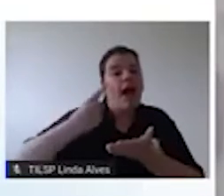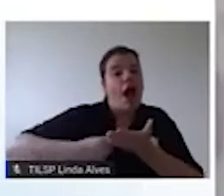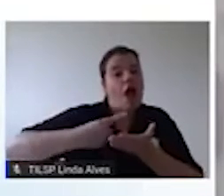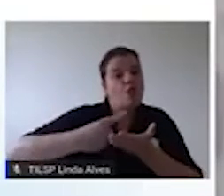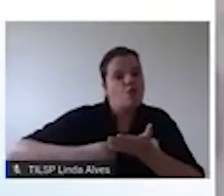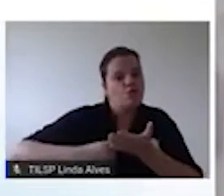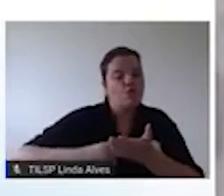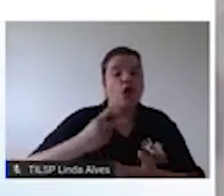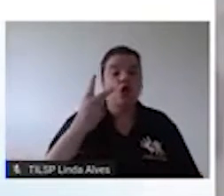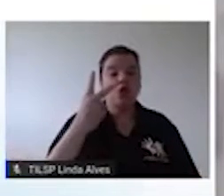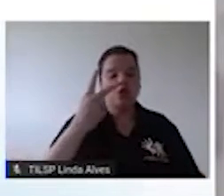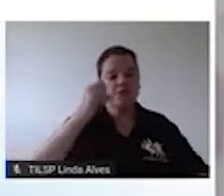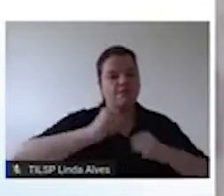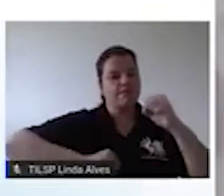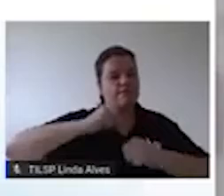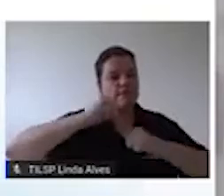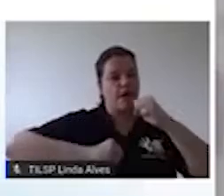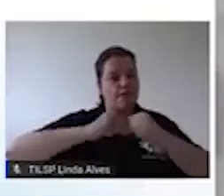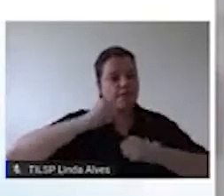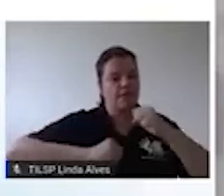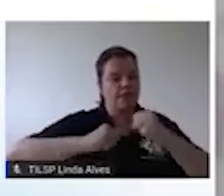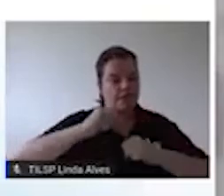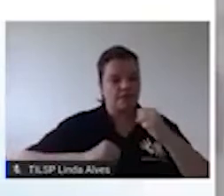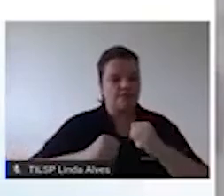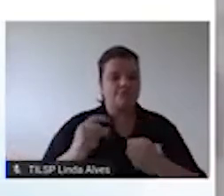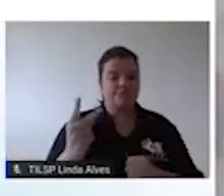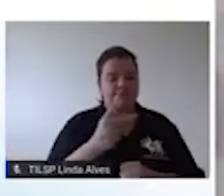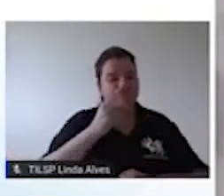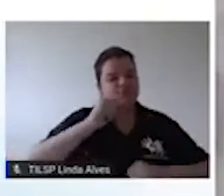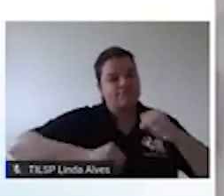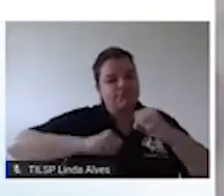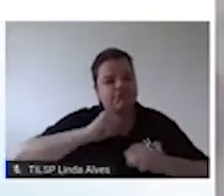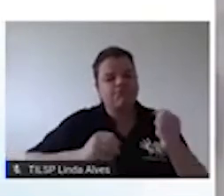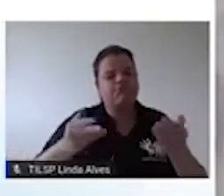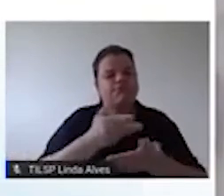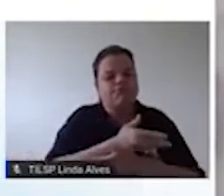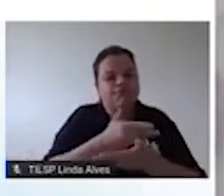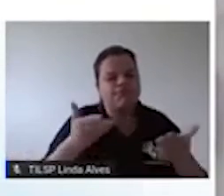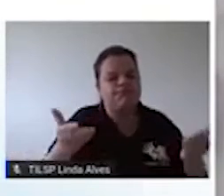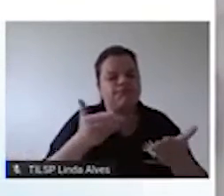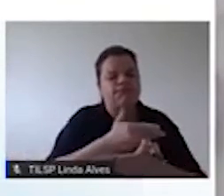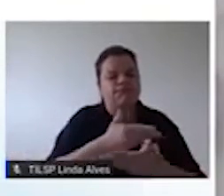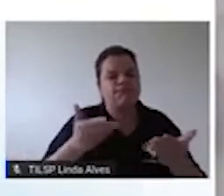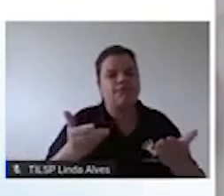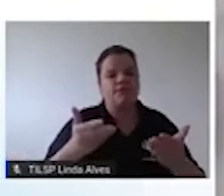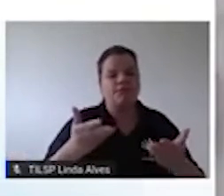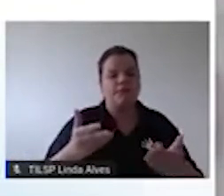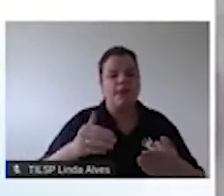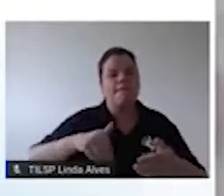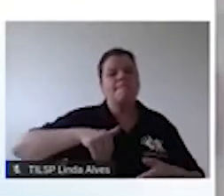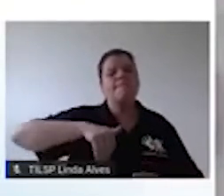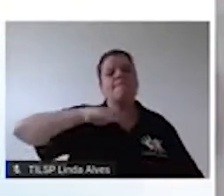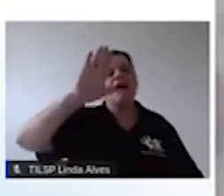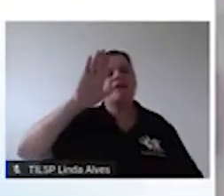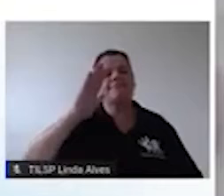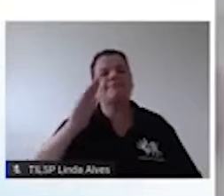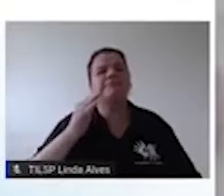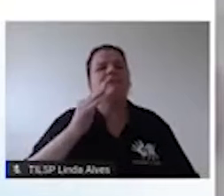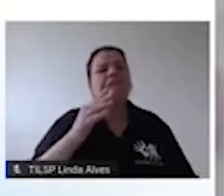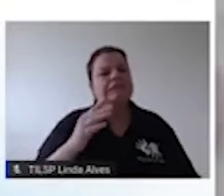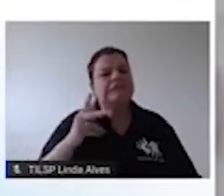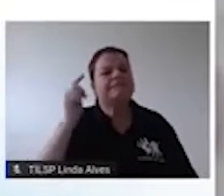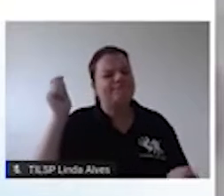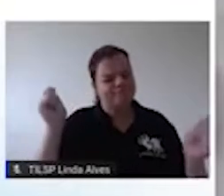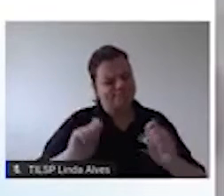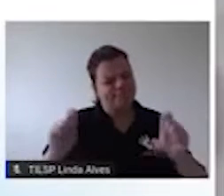dois fabricantes de vacinas que, naquele momento, se colocavam como das mais promissoras.